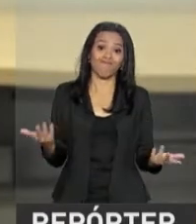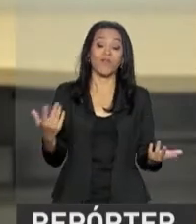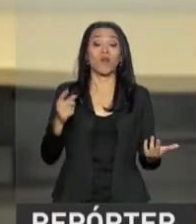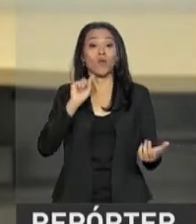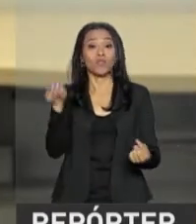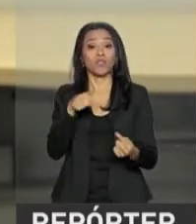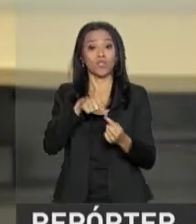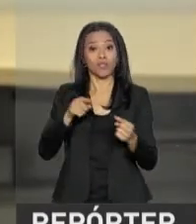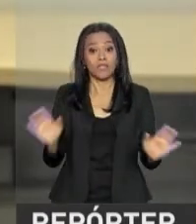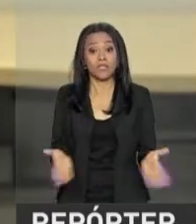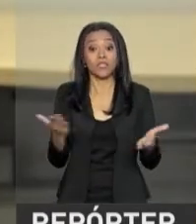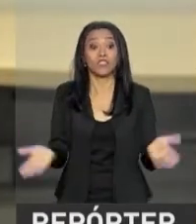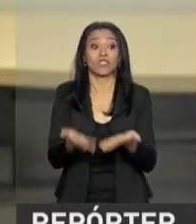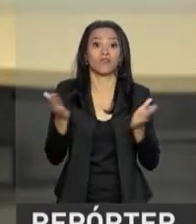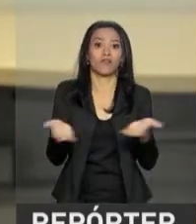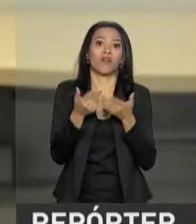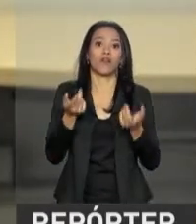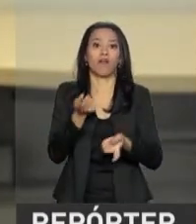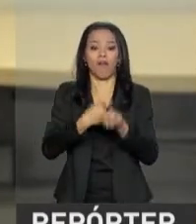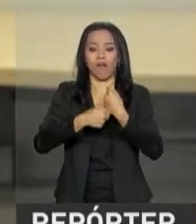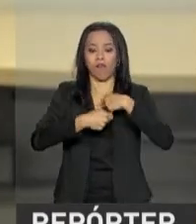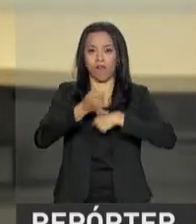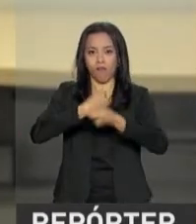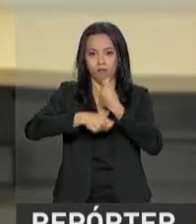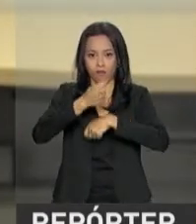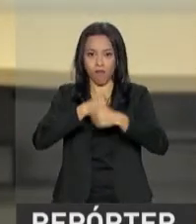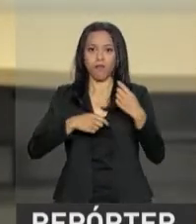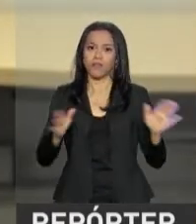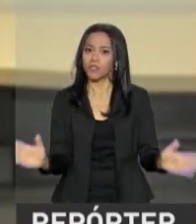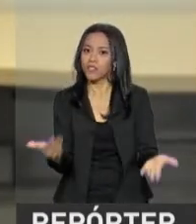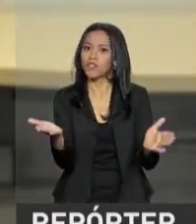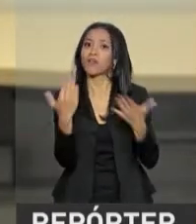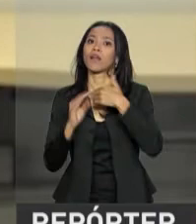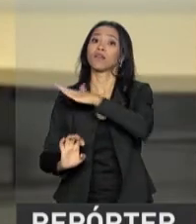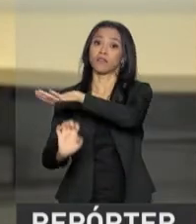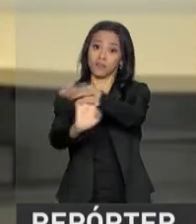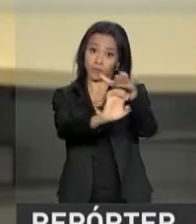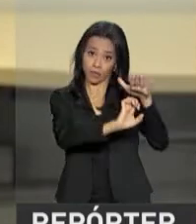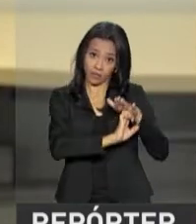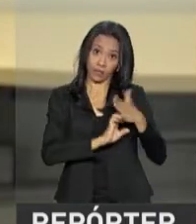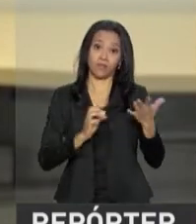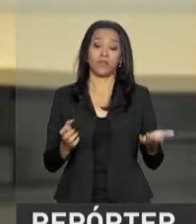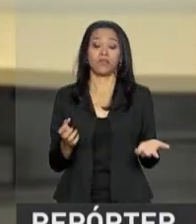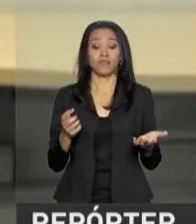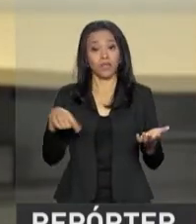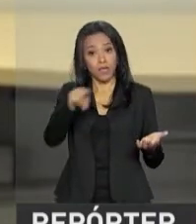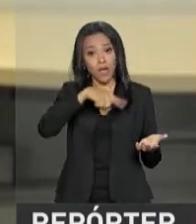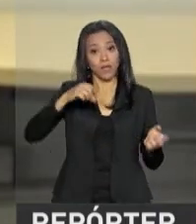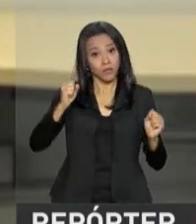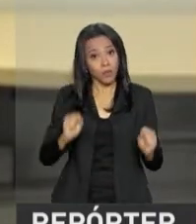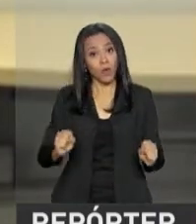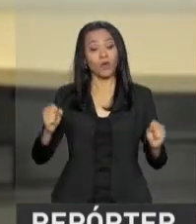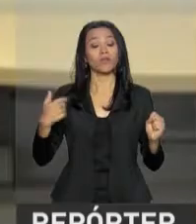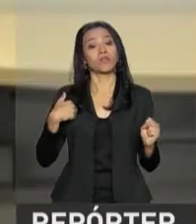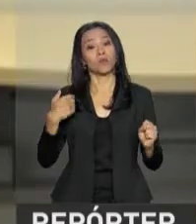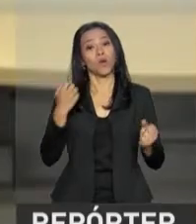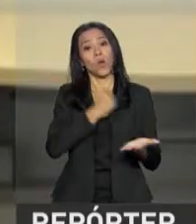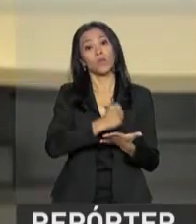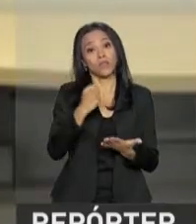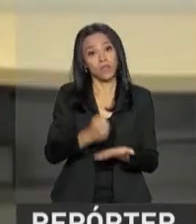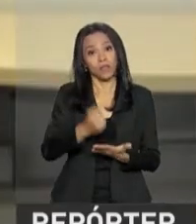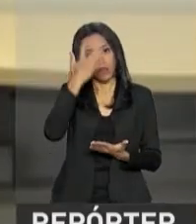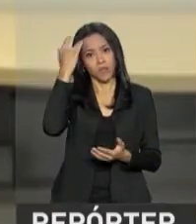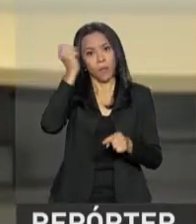incentivar empreendedorismo, pequenas empresas, para que você possa atender e absorver essa mão de obra. Se